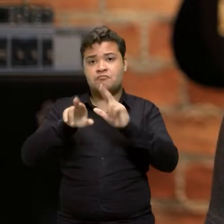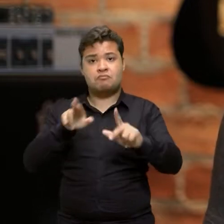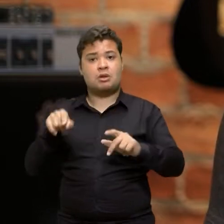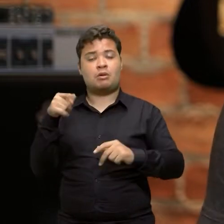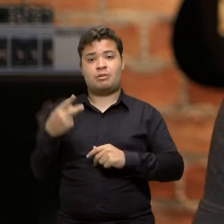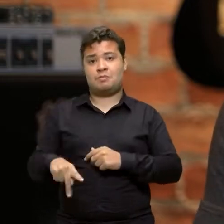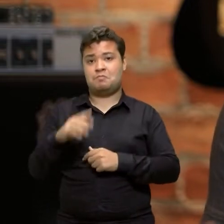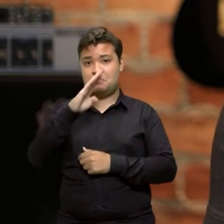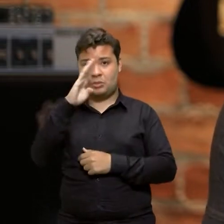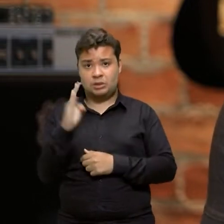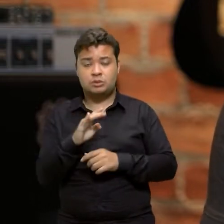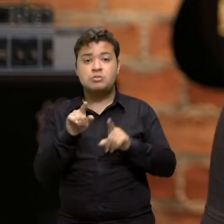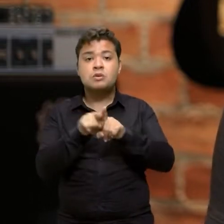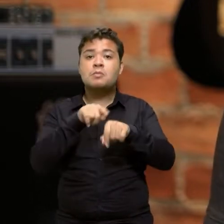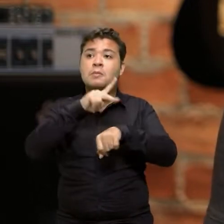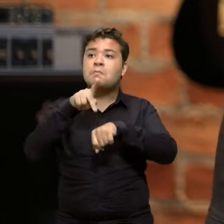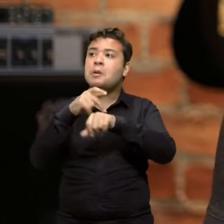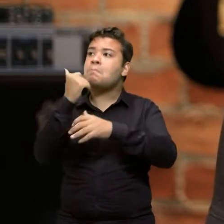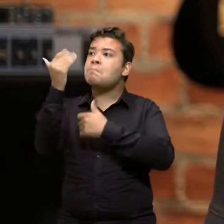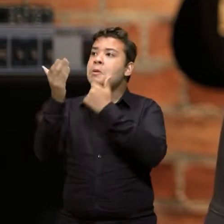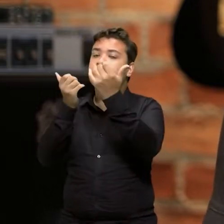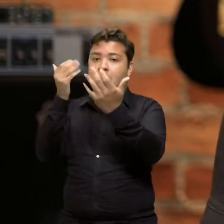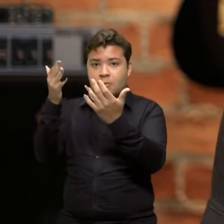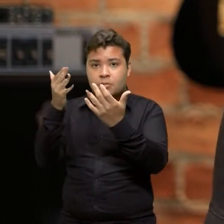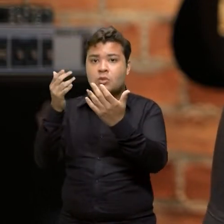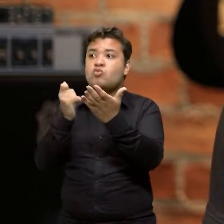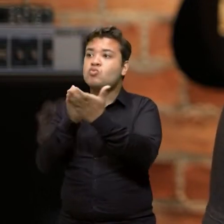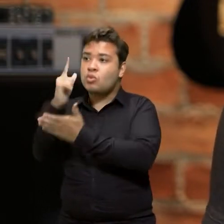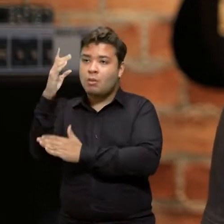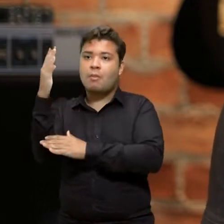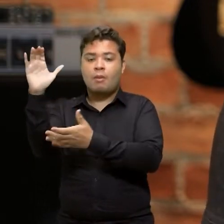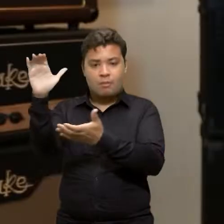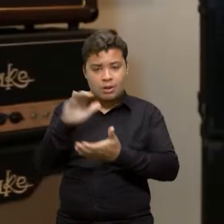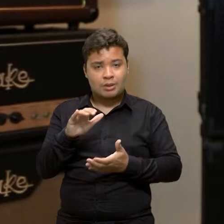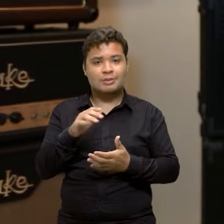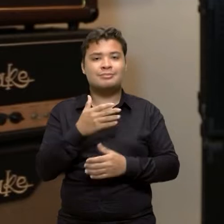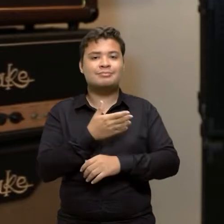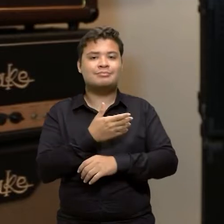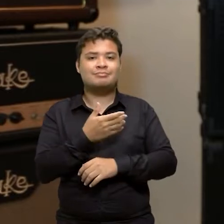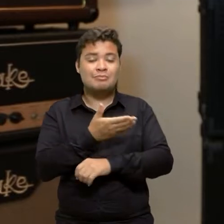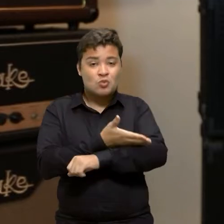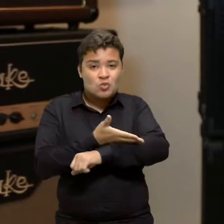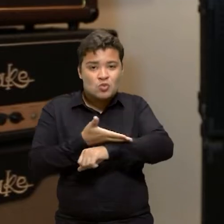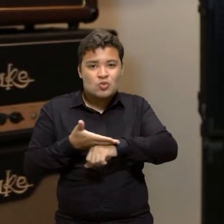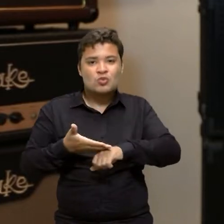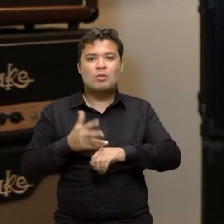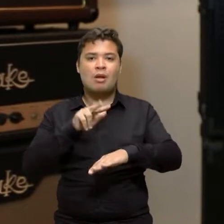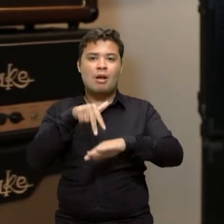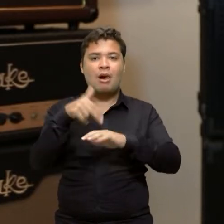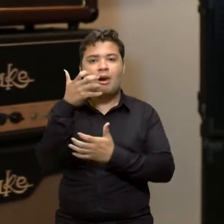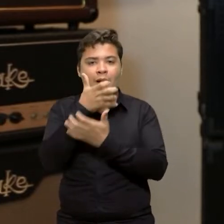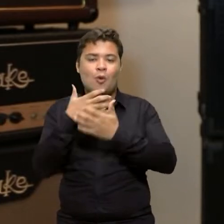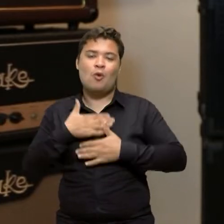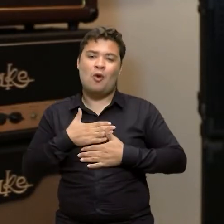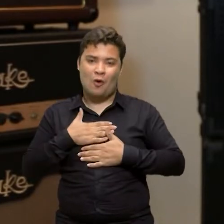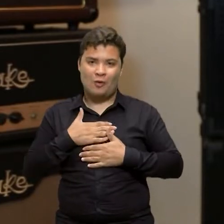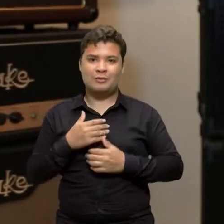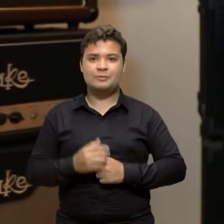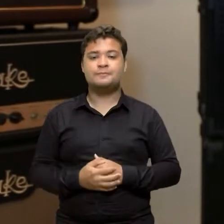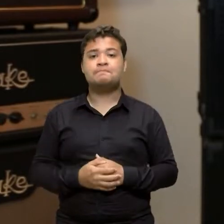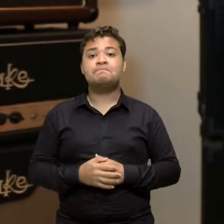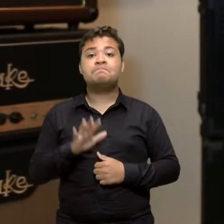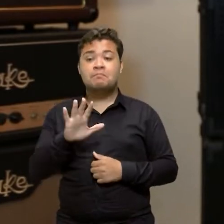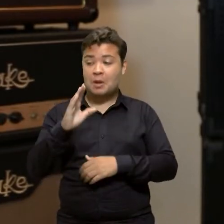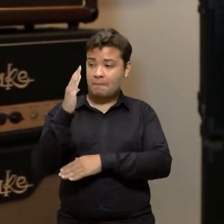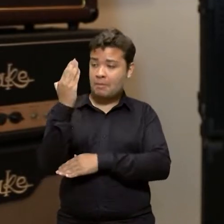no Brasil e temos madeiras também do exterior que os músicos gostam de usar. Cada madeira, ela interfere de uma certa forma